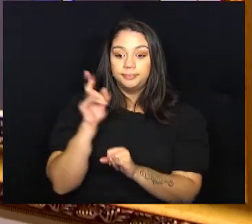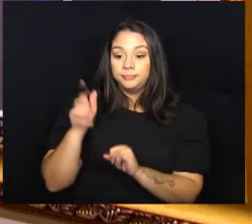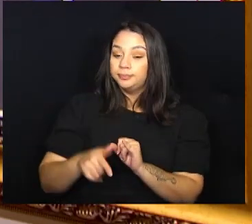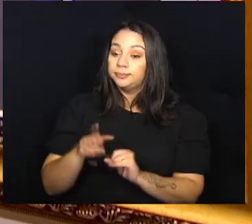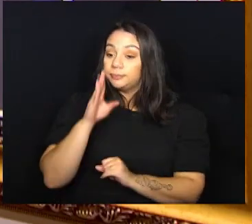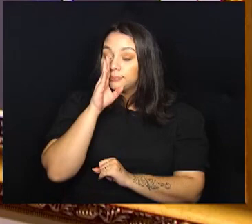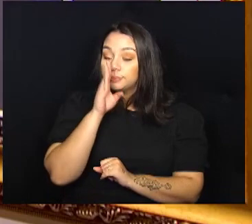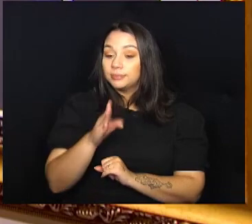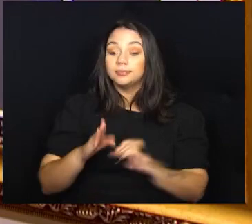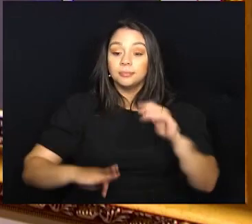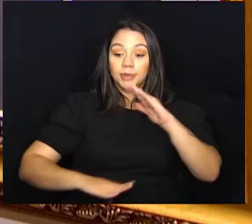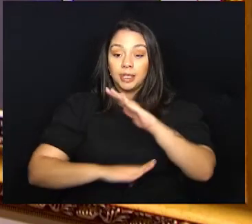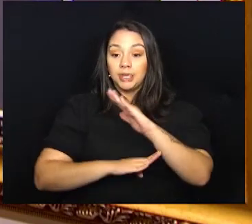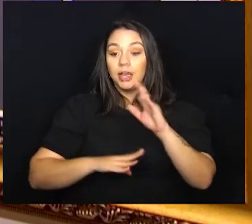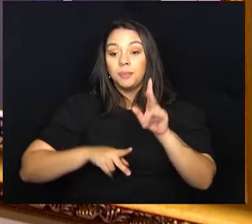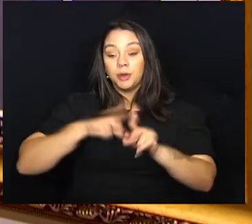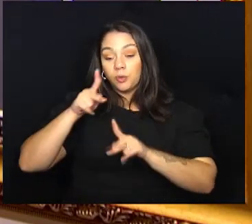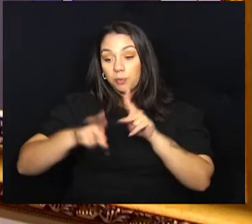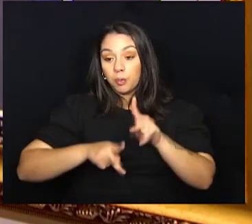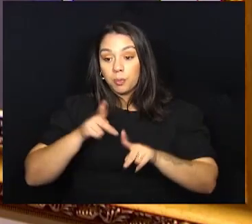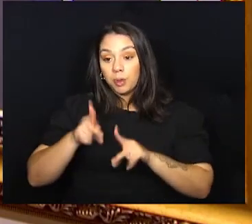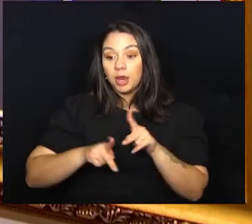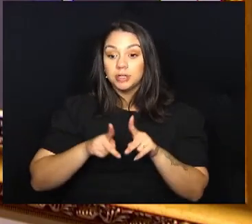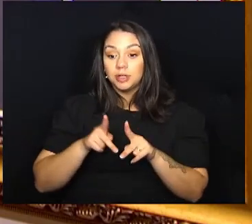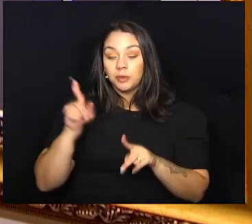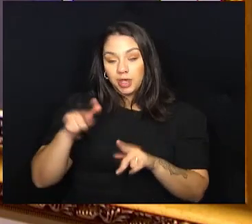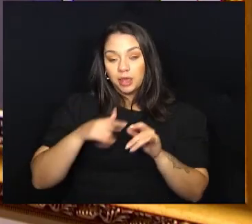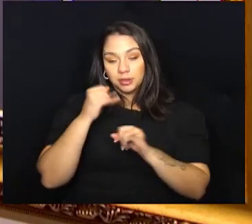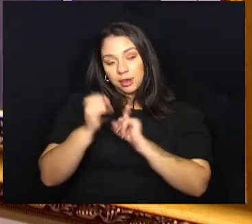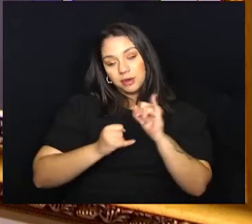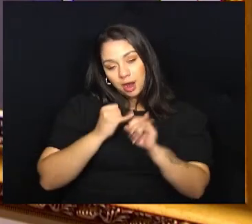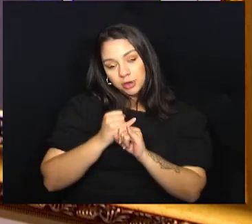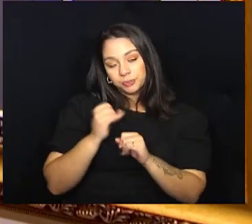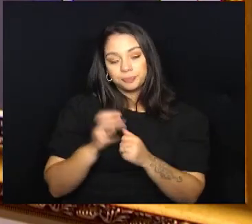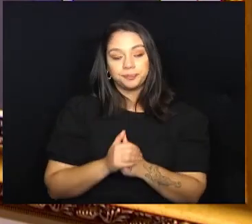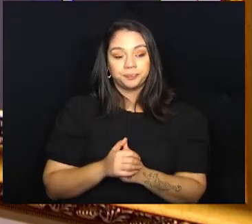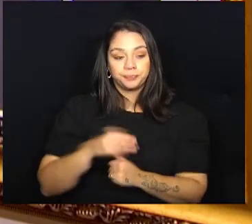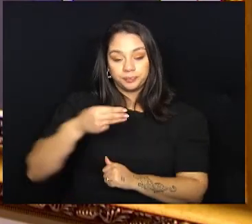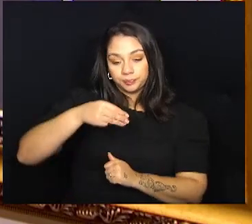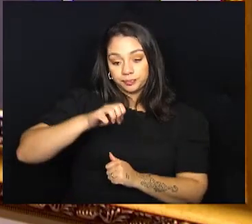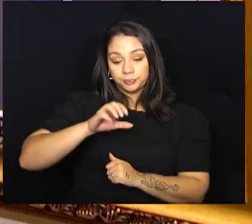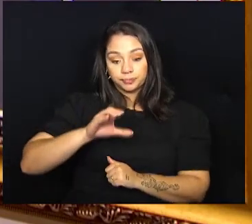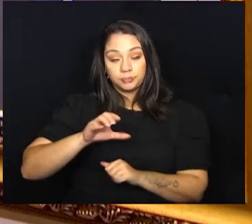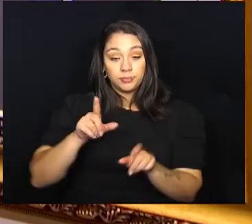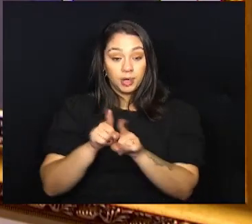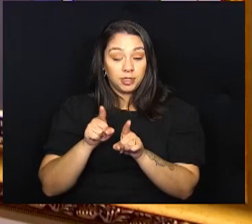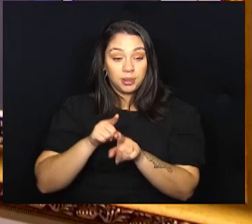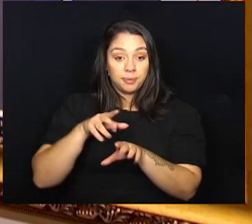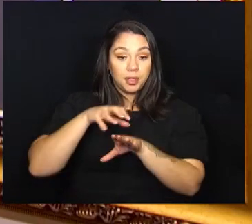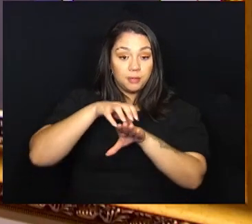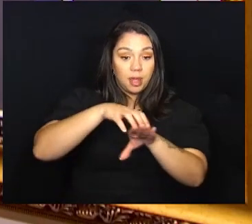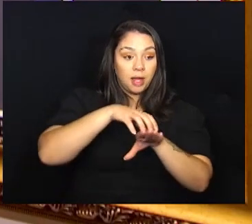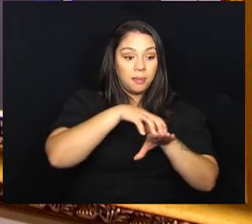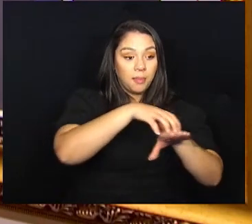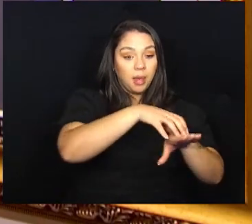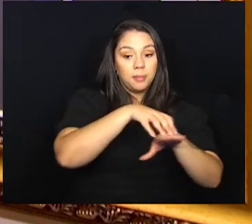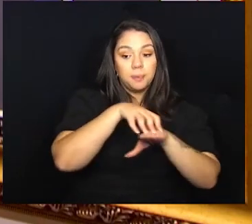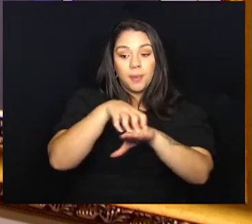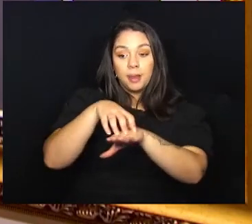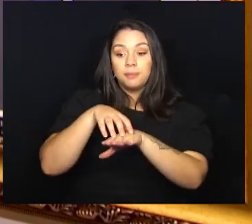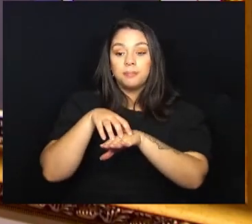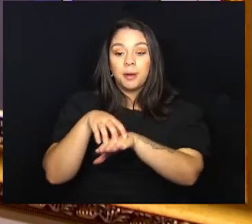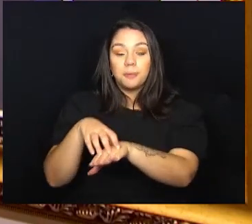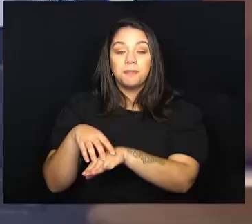da Câmara com a população via internet, o MECA móvel, que é uma saída